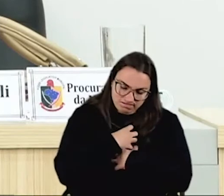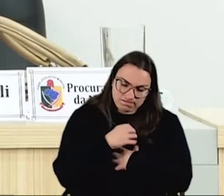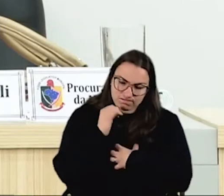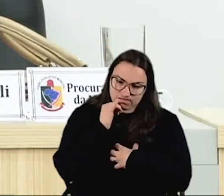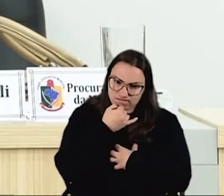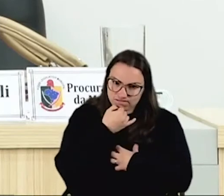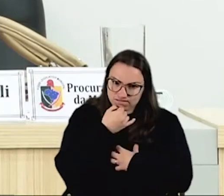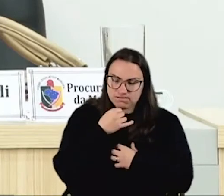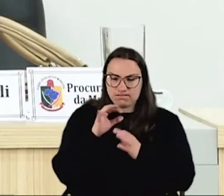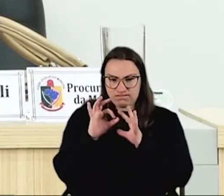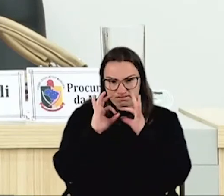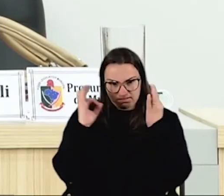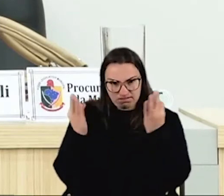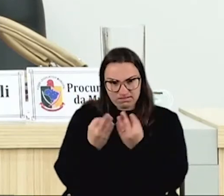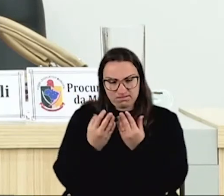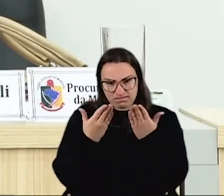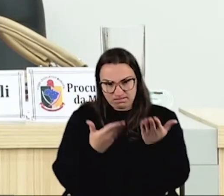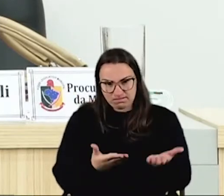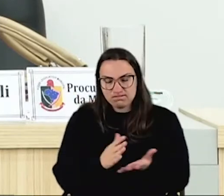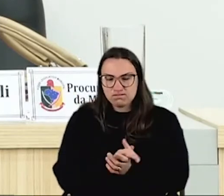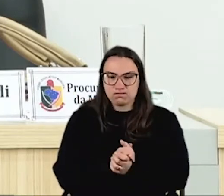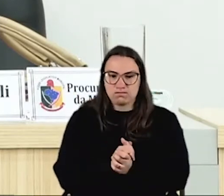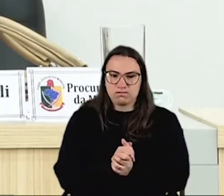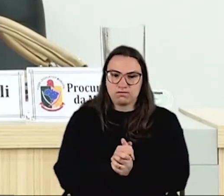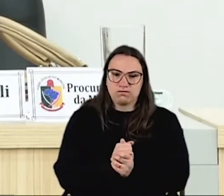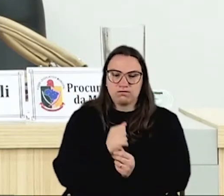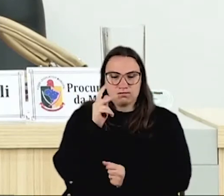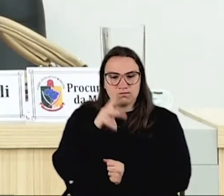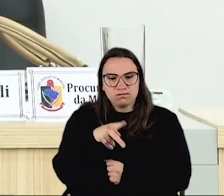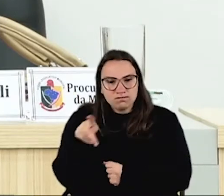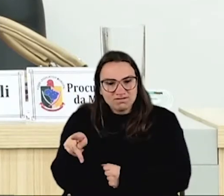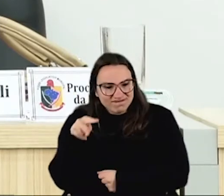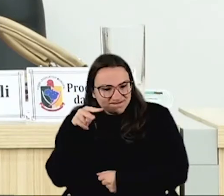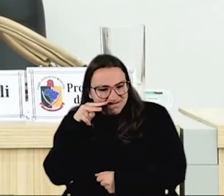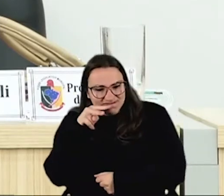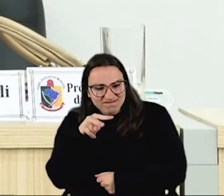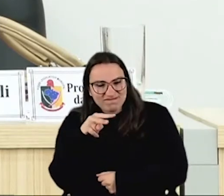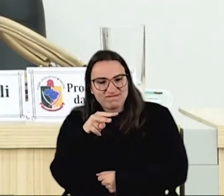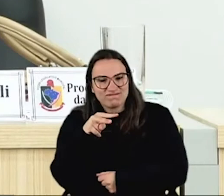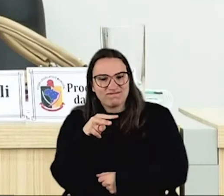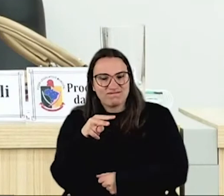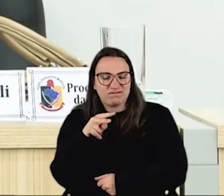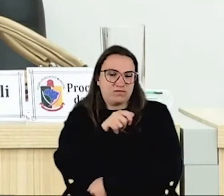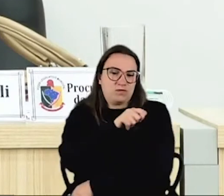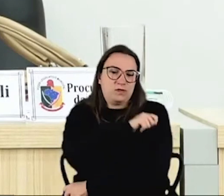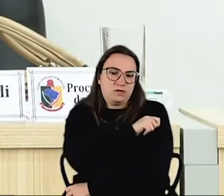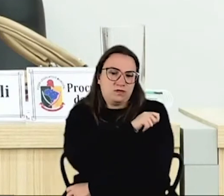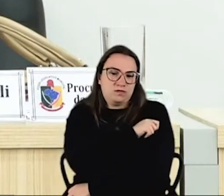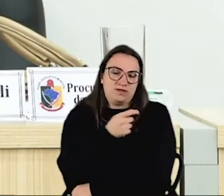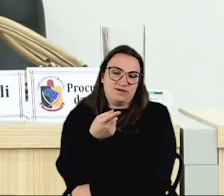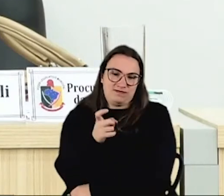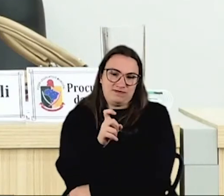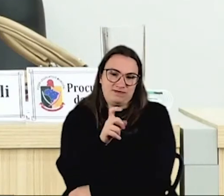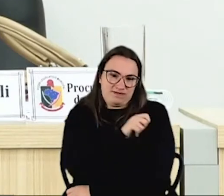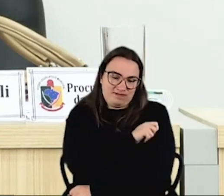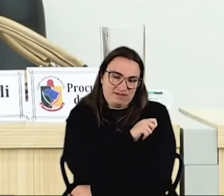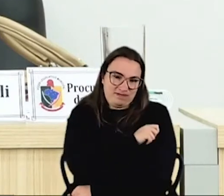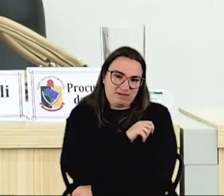Nandi. Quando um professor vê a perda de um aluno, um ex-aluno, no caso do